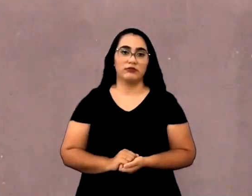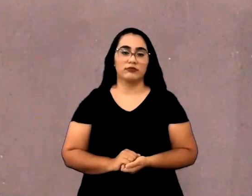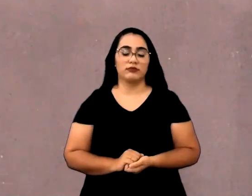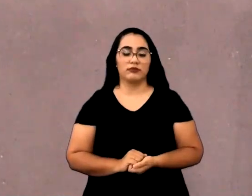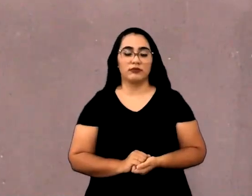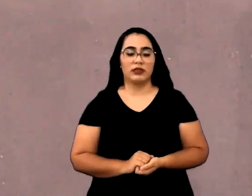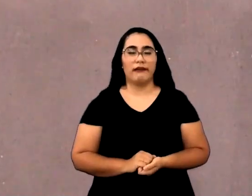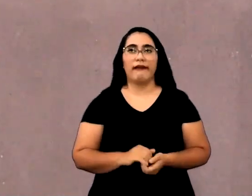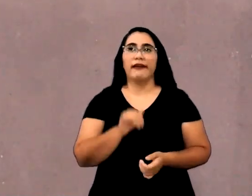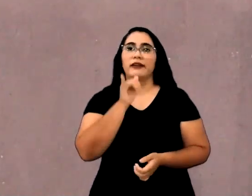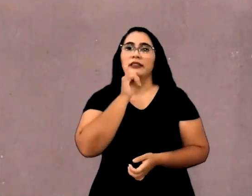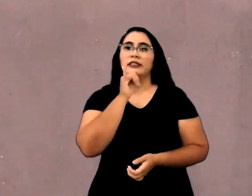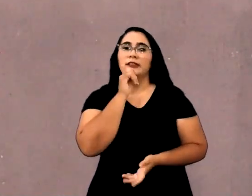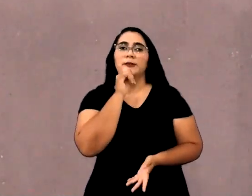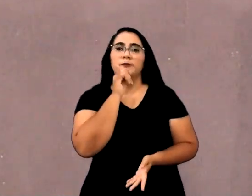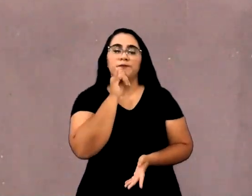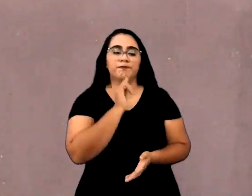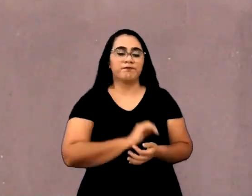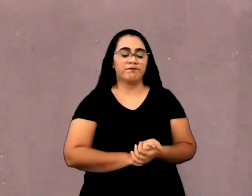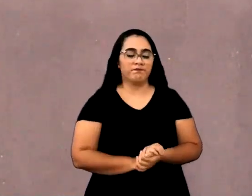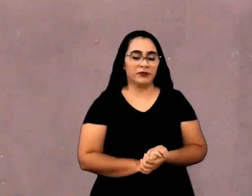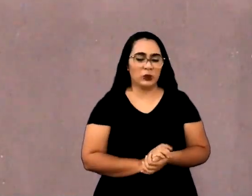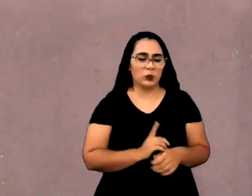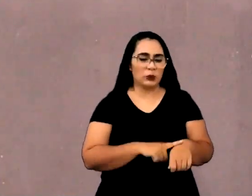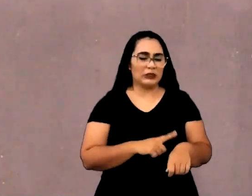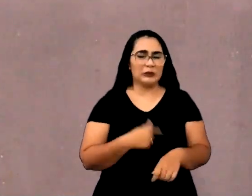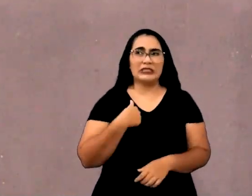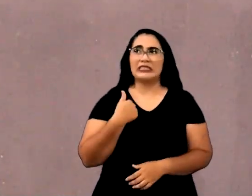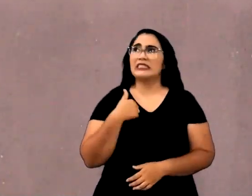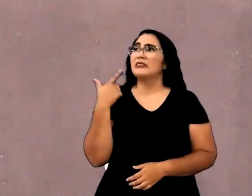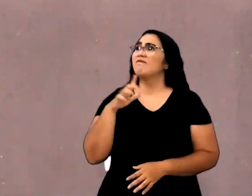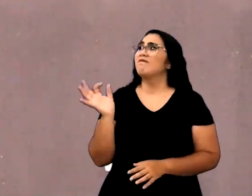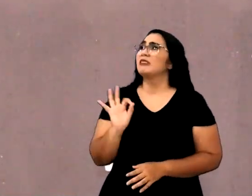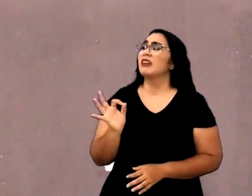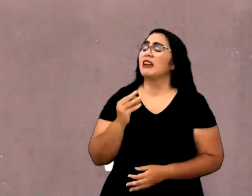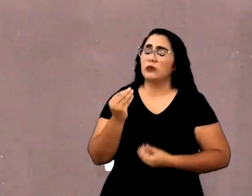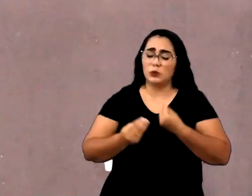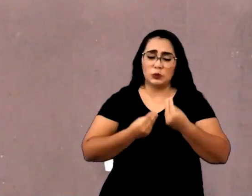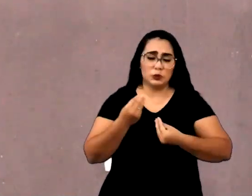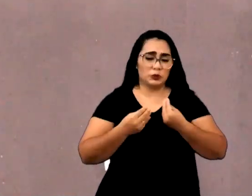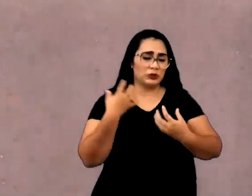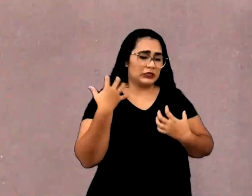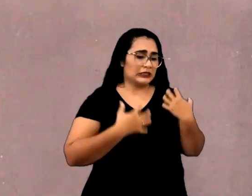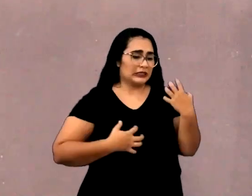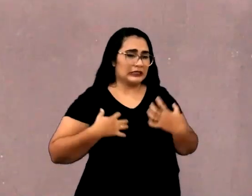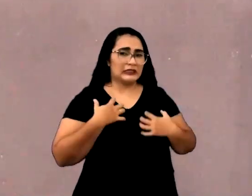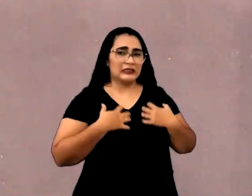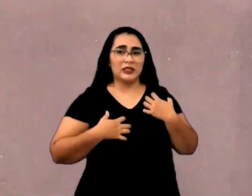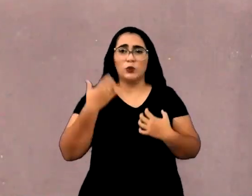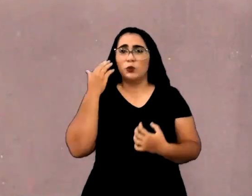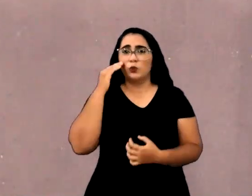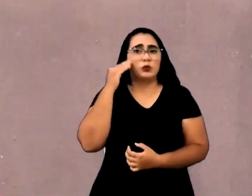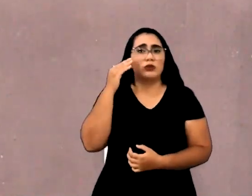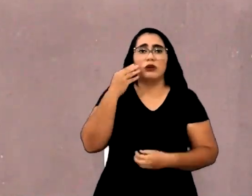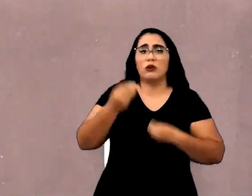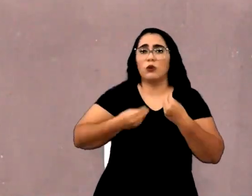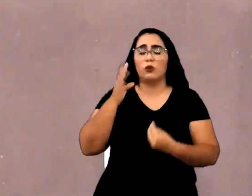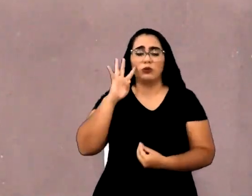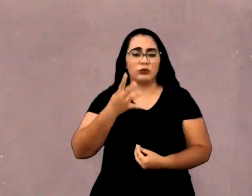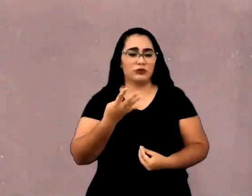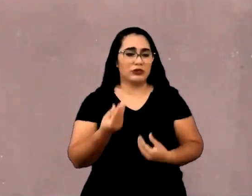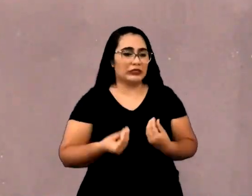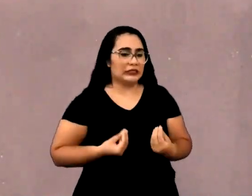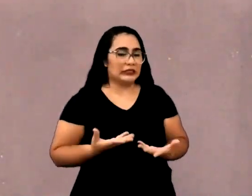aqueles momentos que você olha assim, você diz: eu não consigo, eu não sei o que vou fazer com